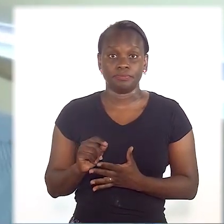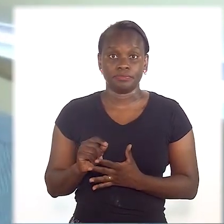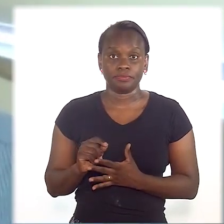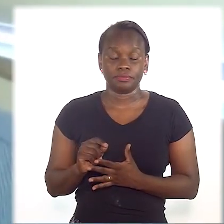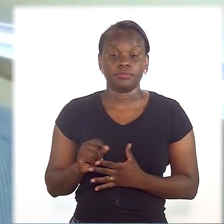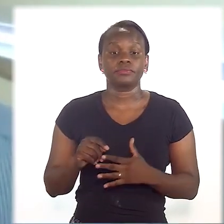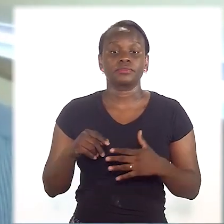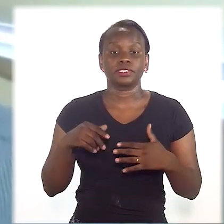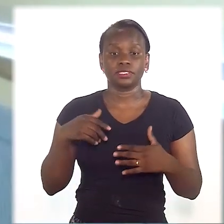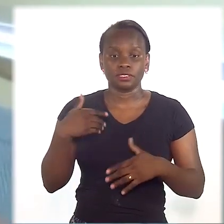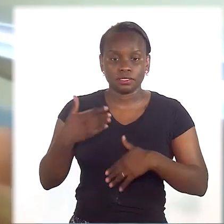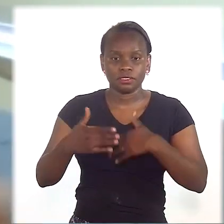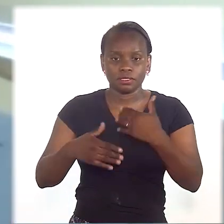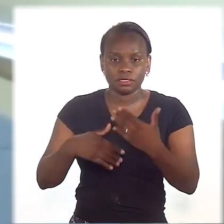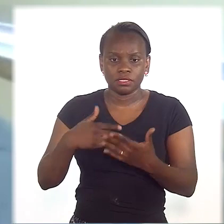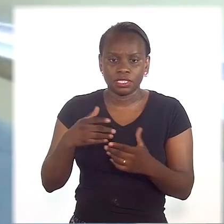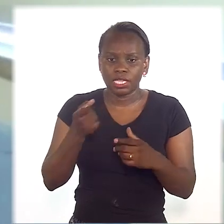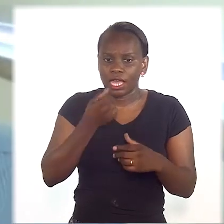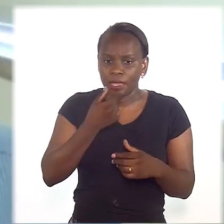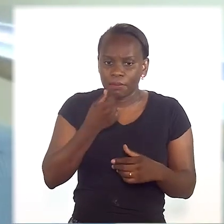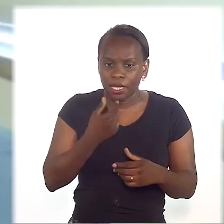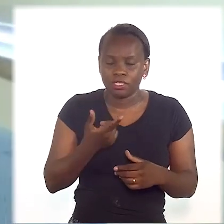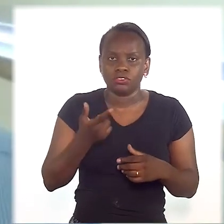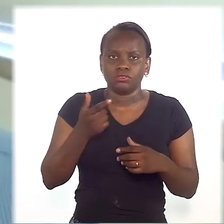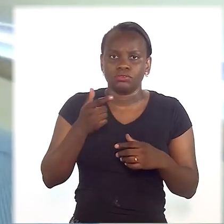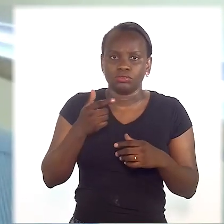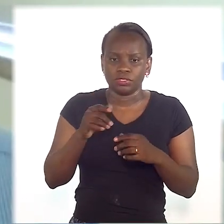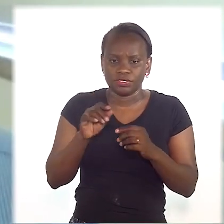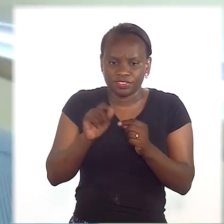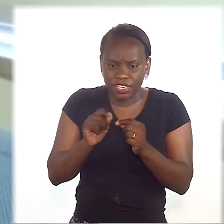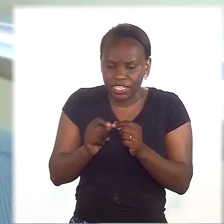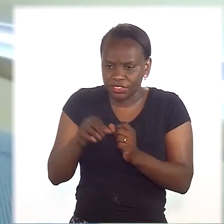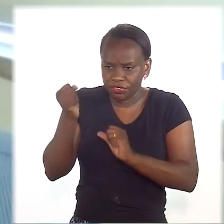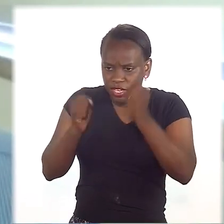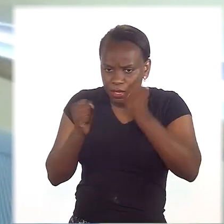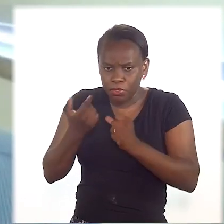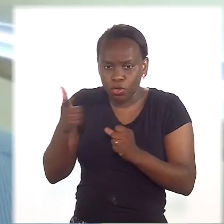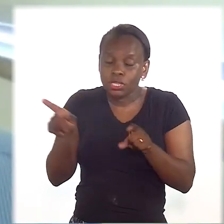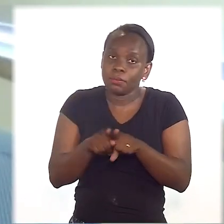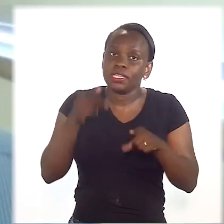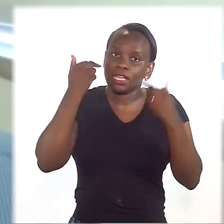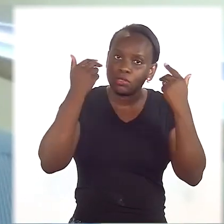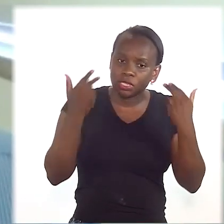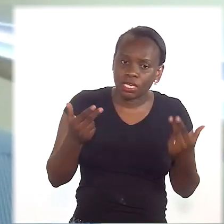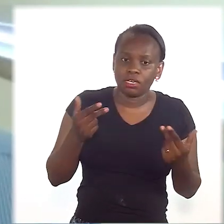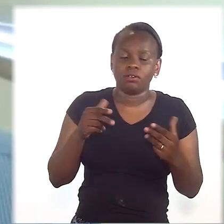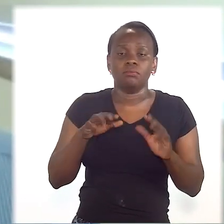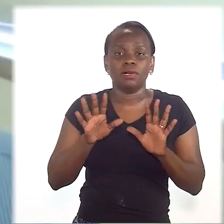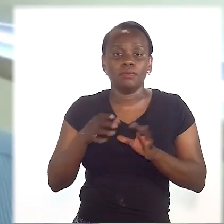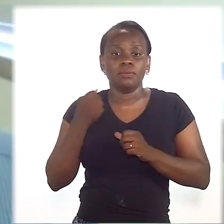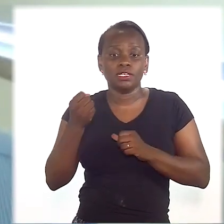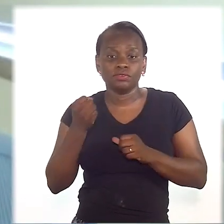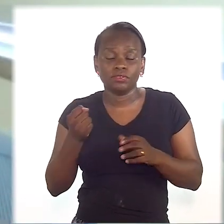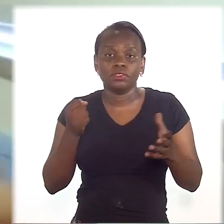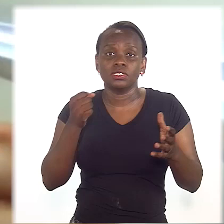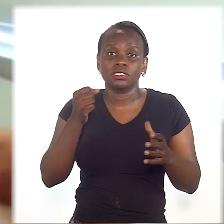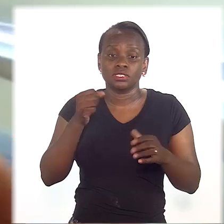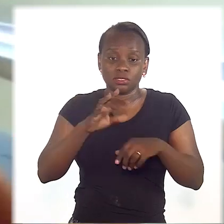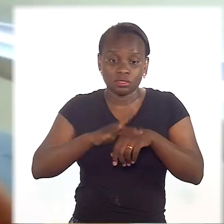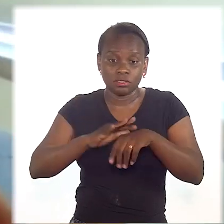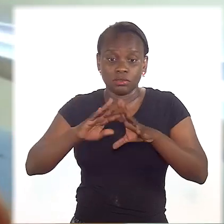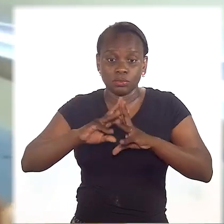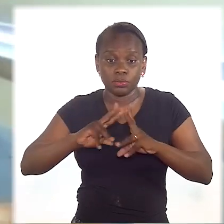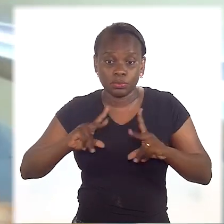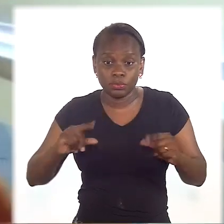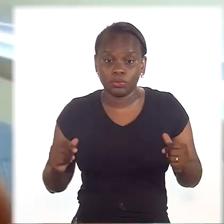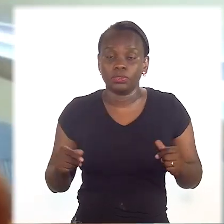é que foram aparecendo medicações sintéticas e até naturais com potenciais